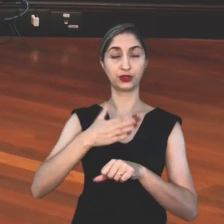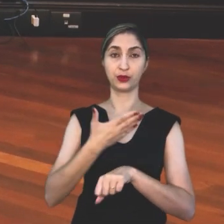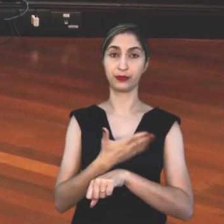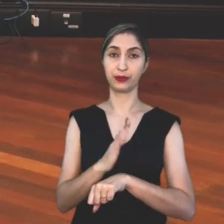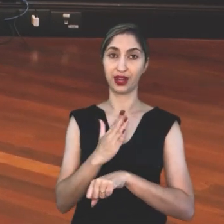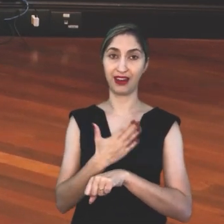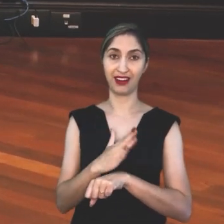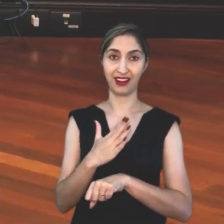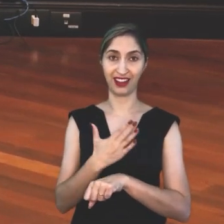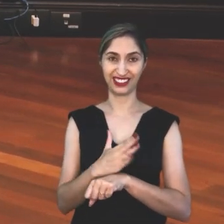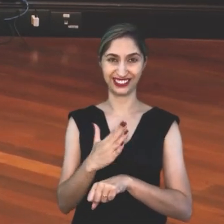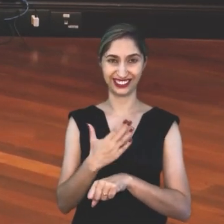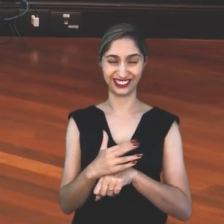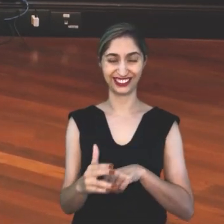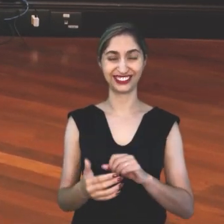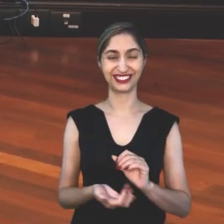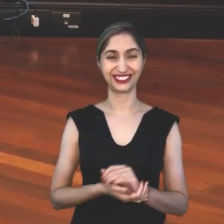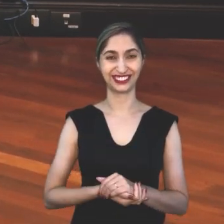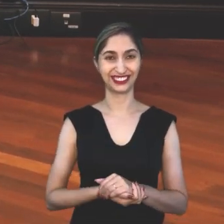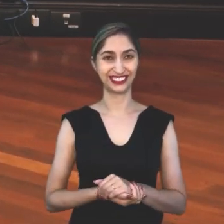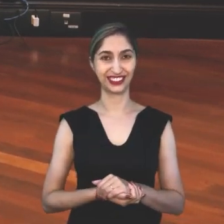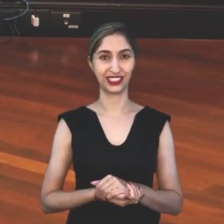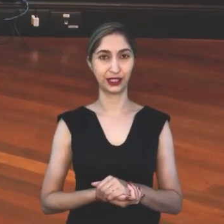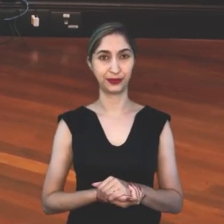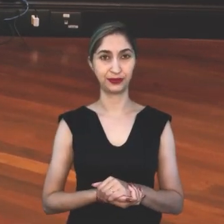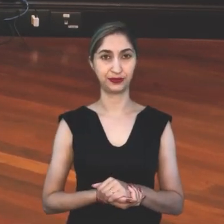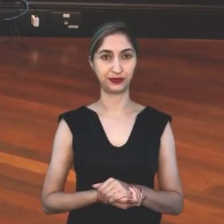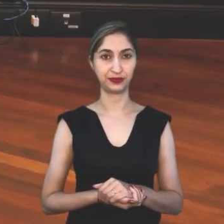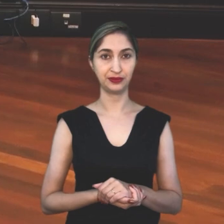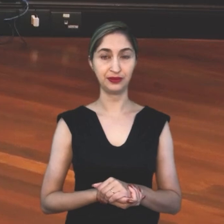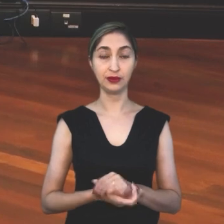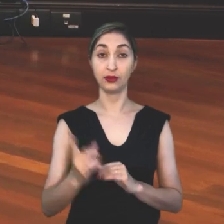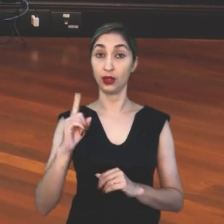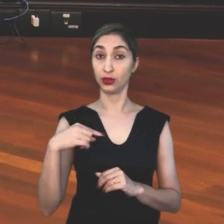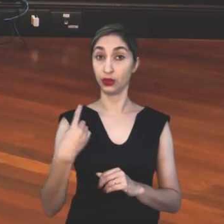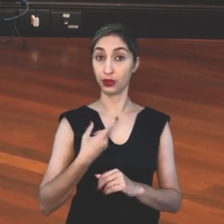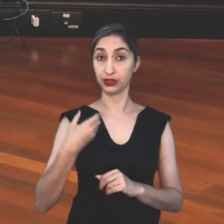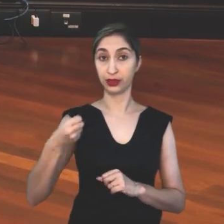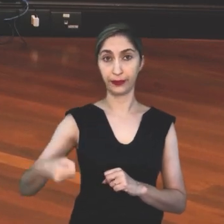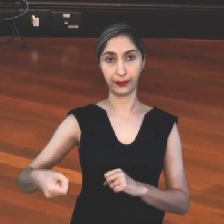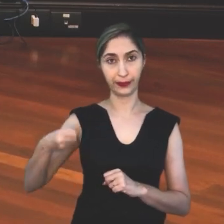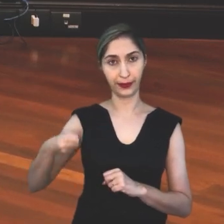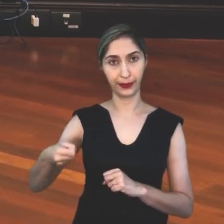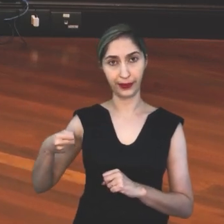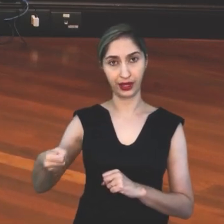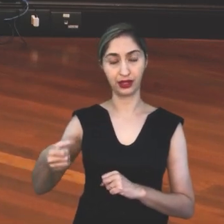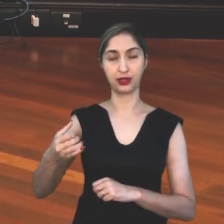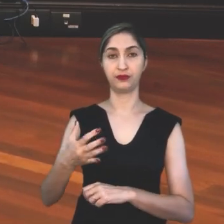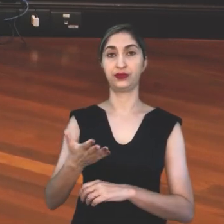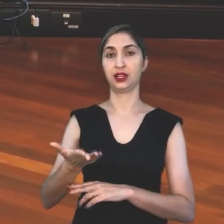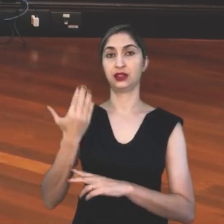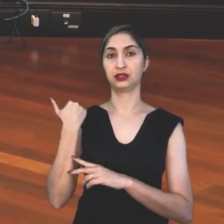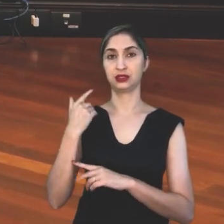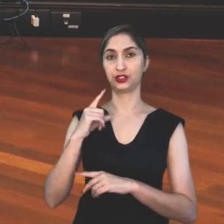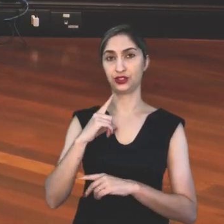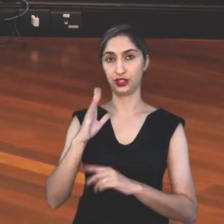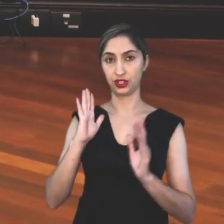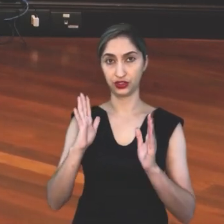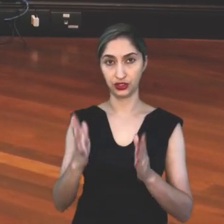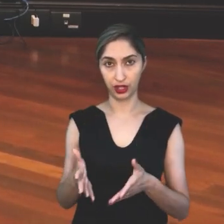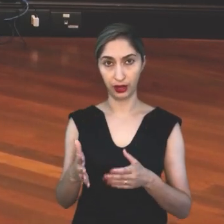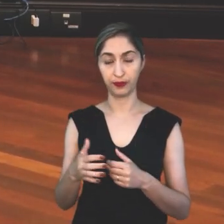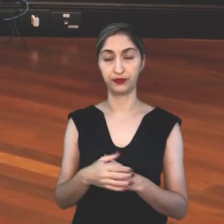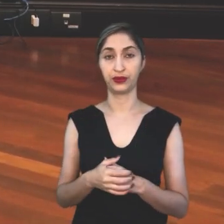práticas, né? Até na Dona Isabel a gente tem um pouquinho de tambor. Isso, essa é a nossa mala. Na